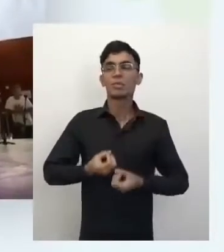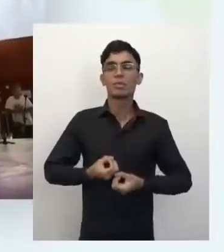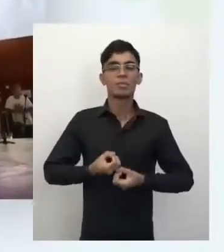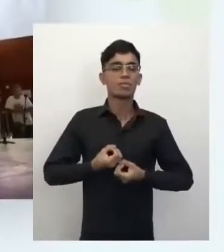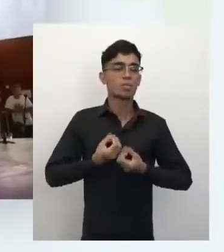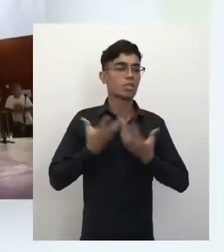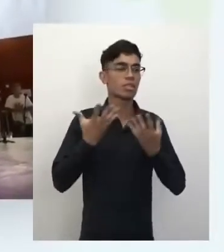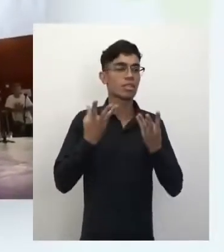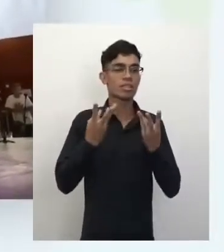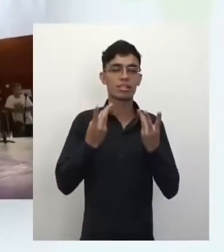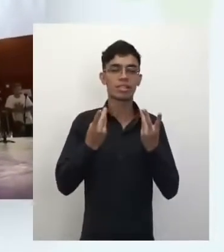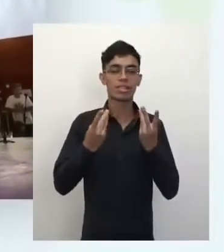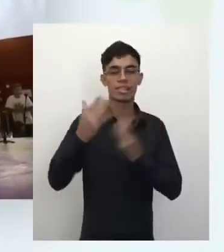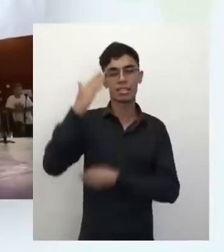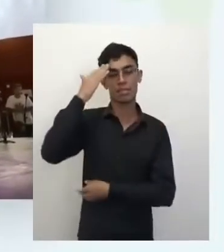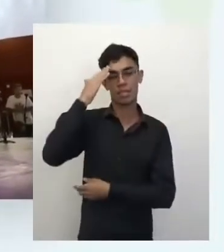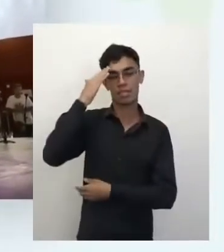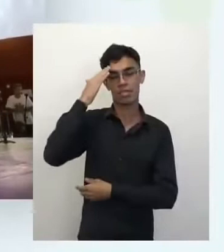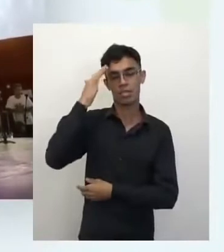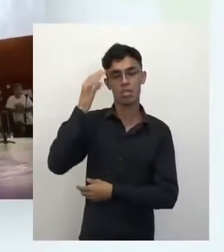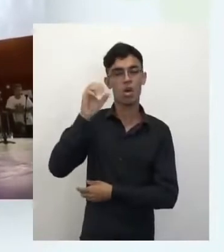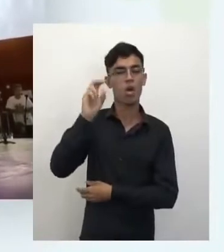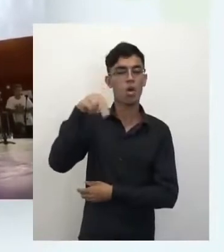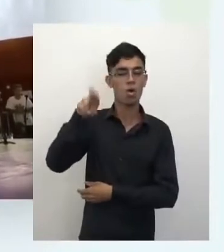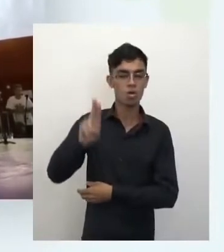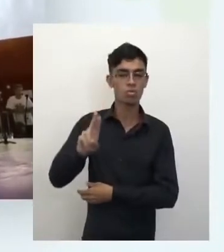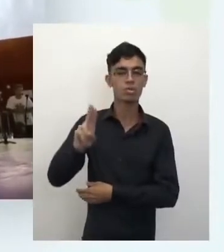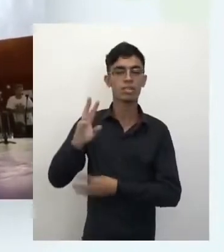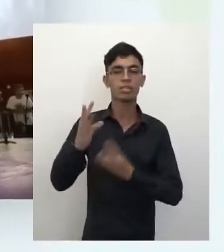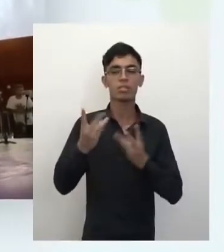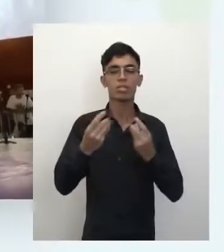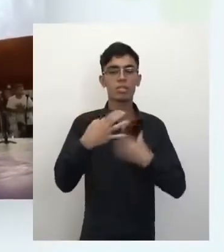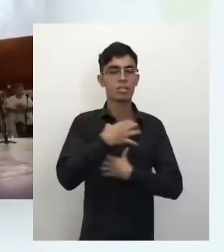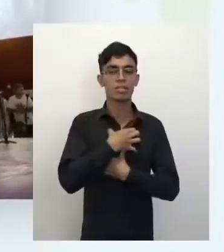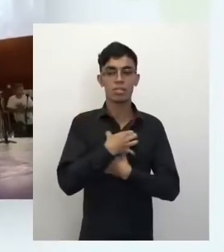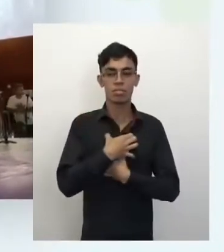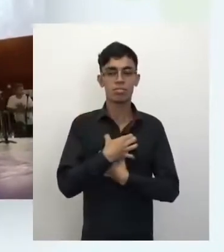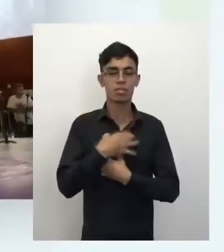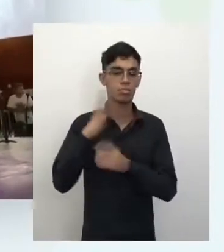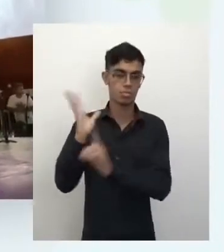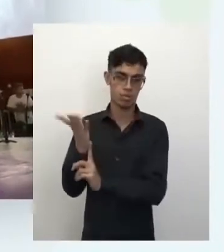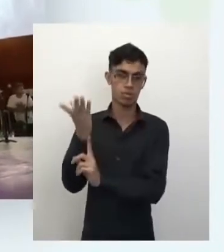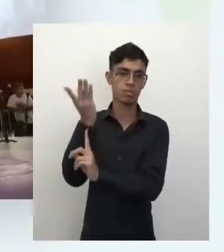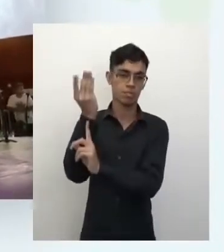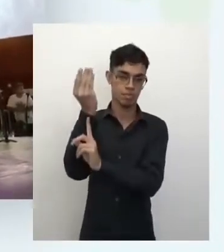reconhecida pela Unesco como uma expressão e uma arte,